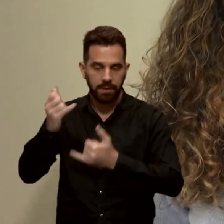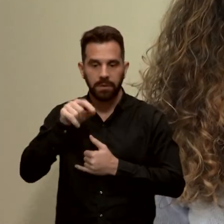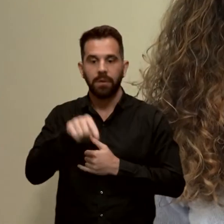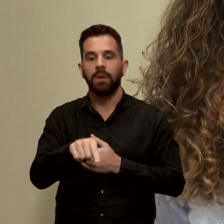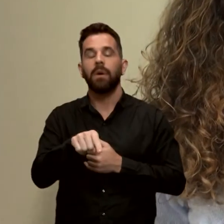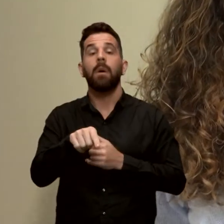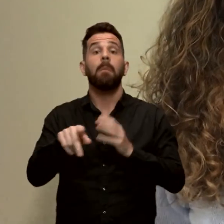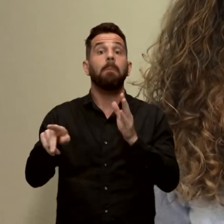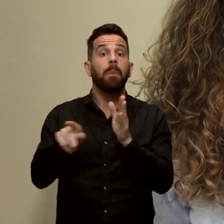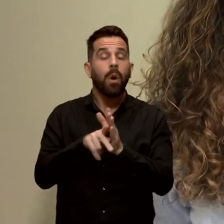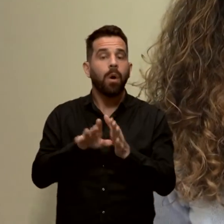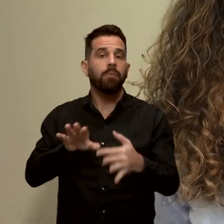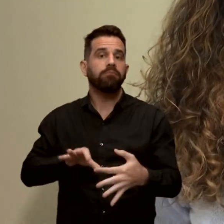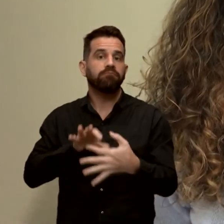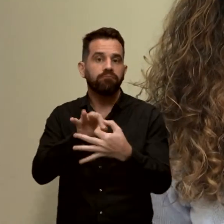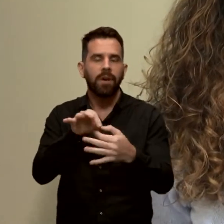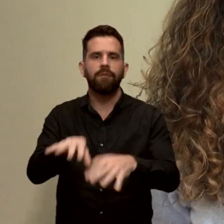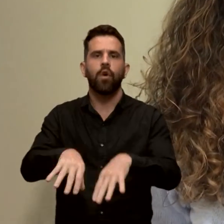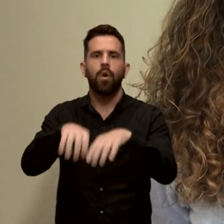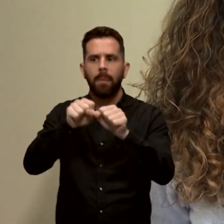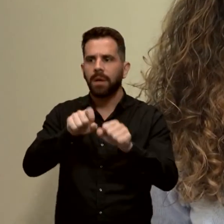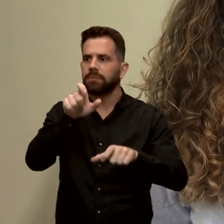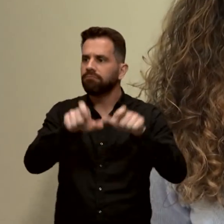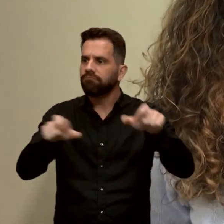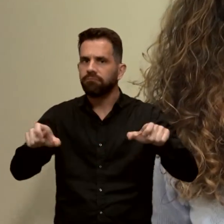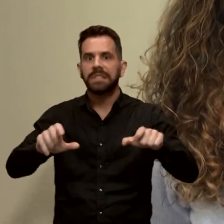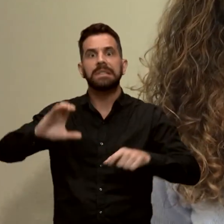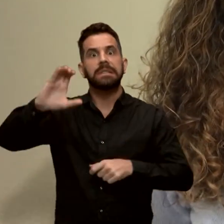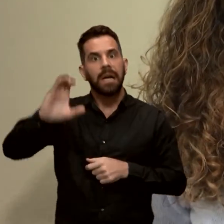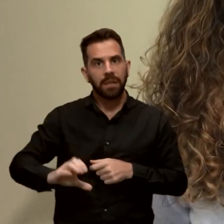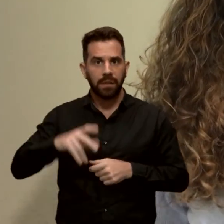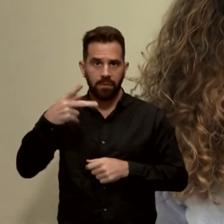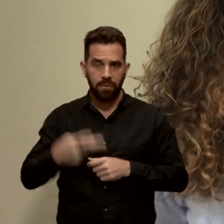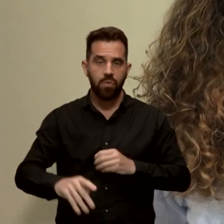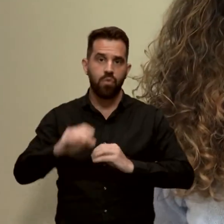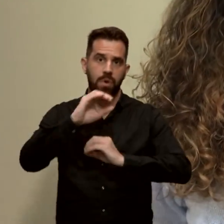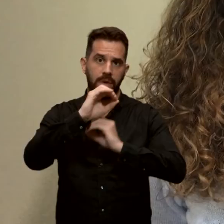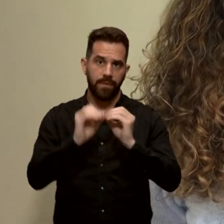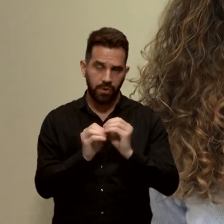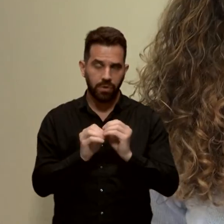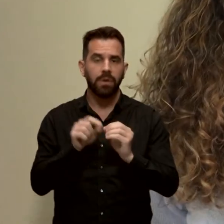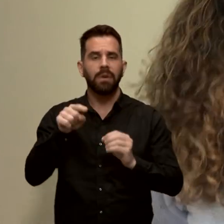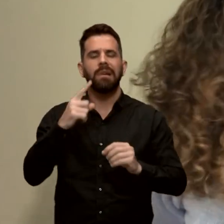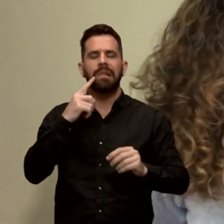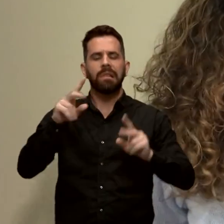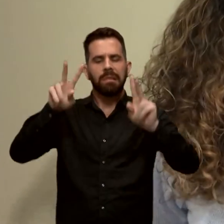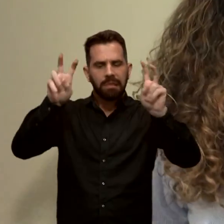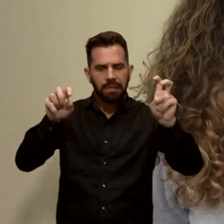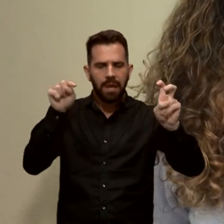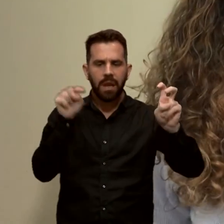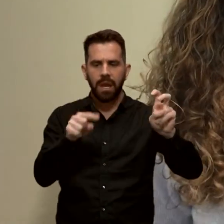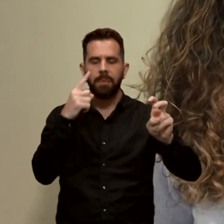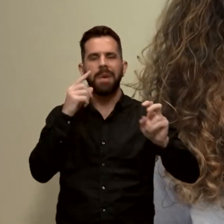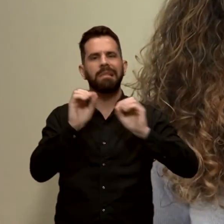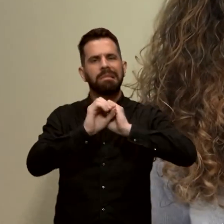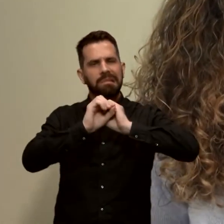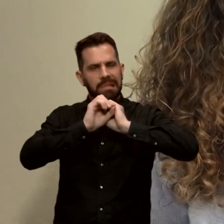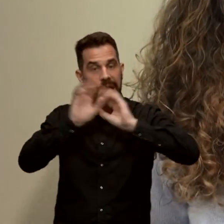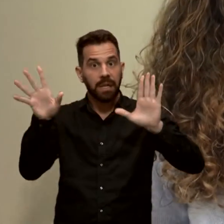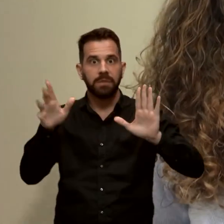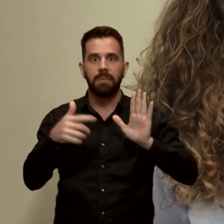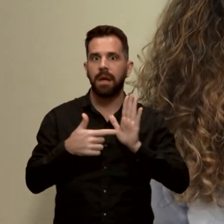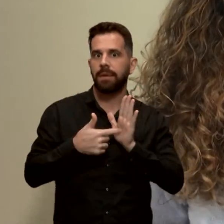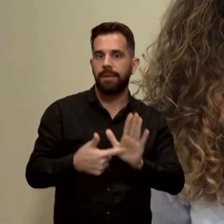do Serviço de Informação ao Cidadão da Universidade Federal de Goiás e tem como temática a transparência nas